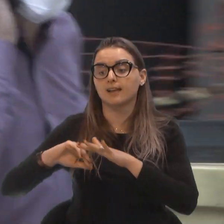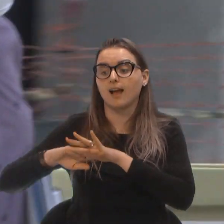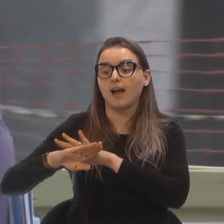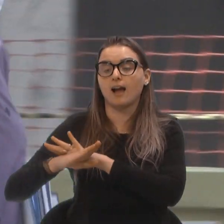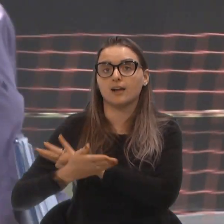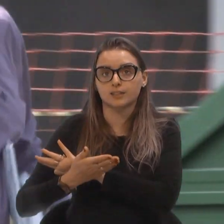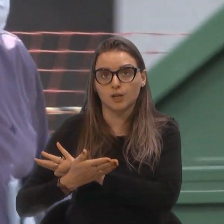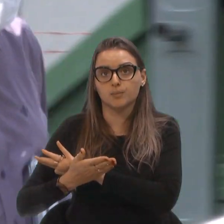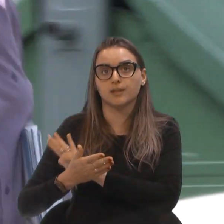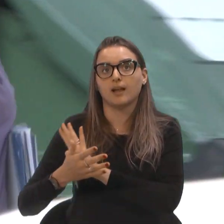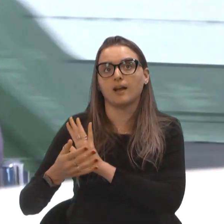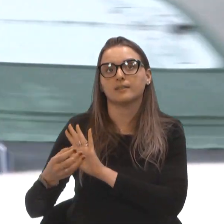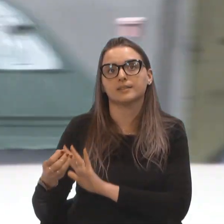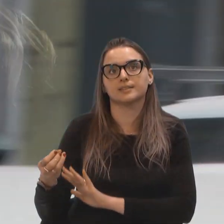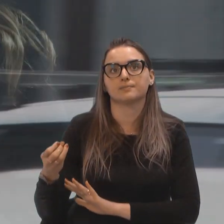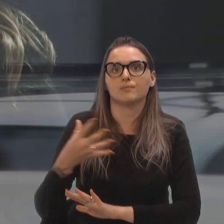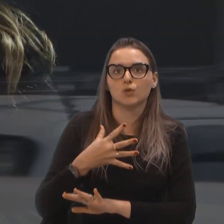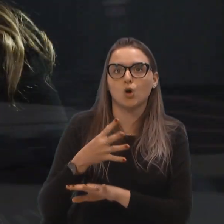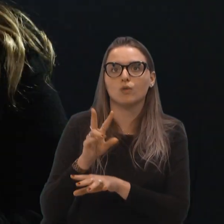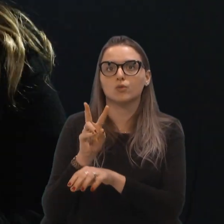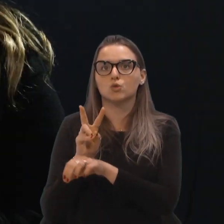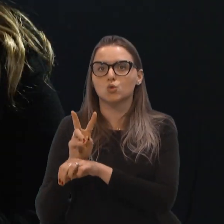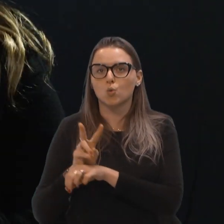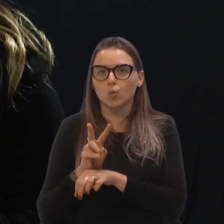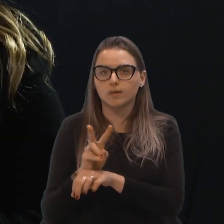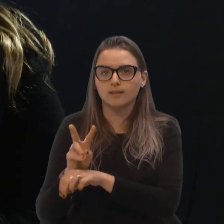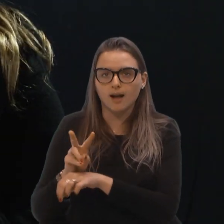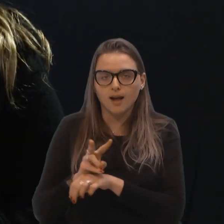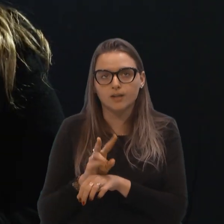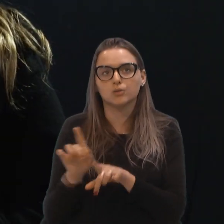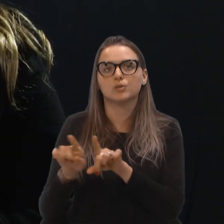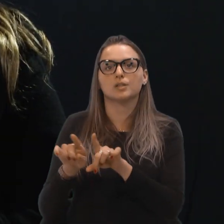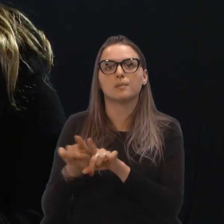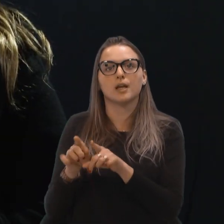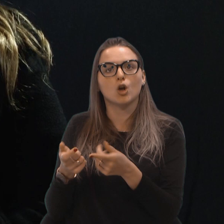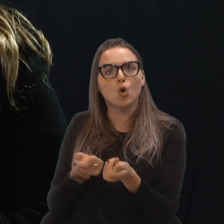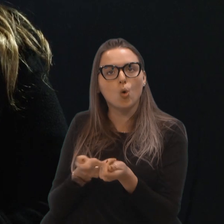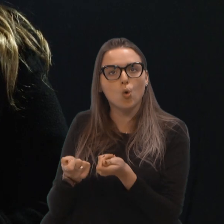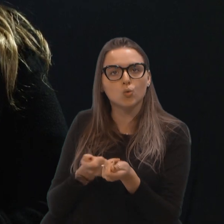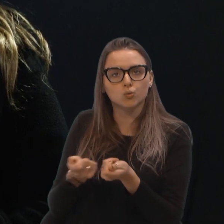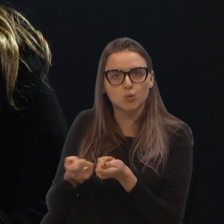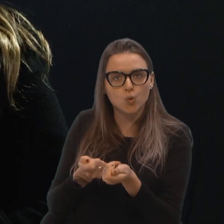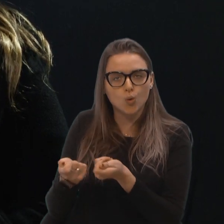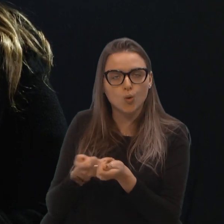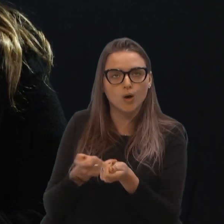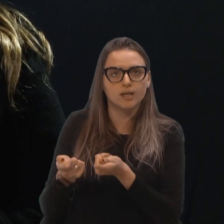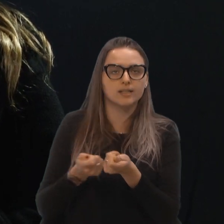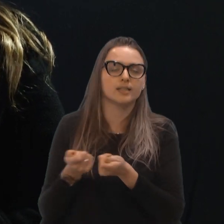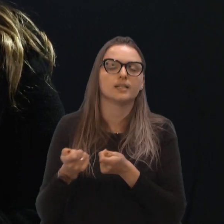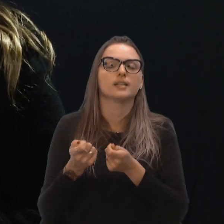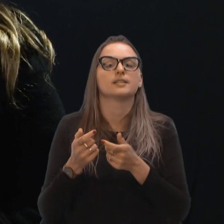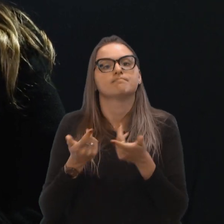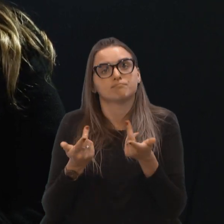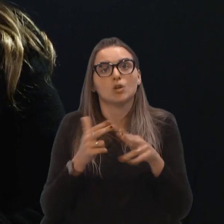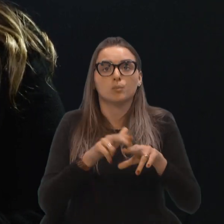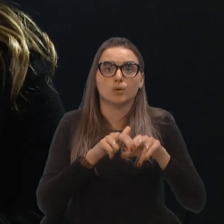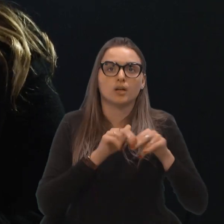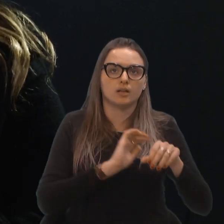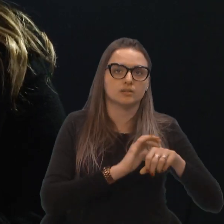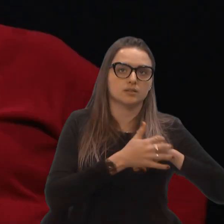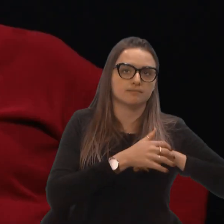serem adotadas medidas preventivas, né, medidas de contingenciamento em relação